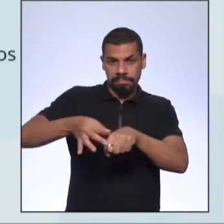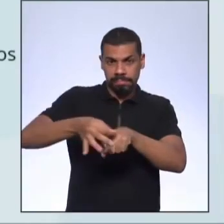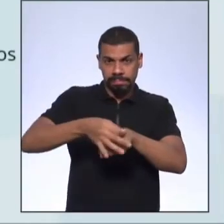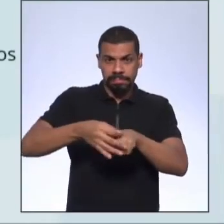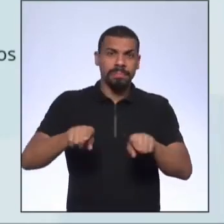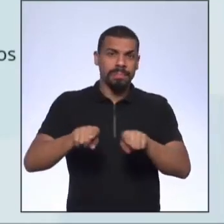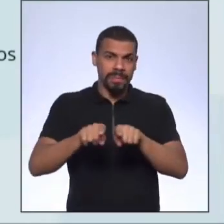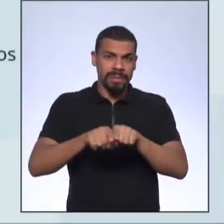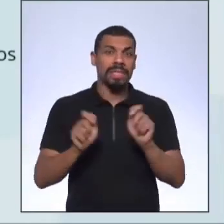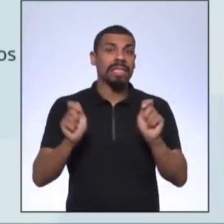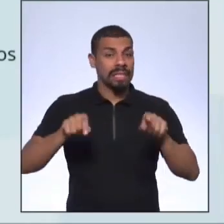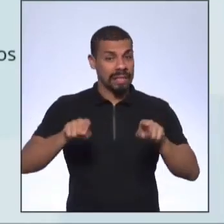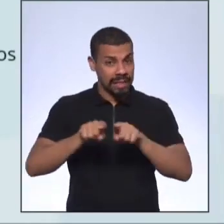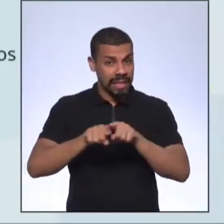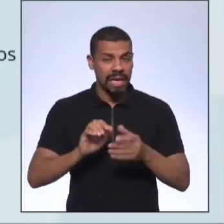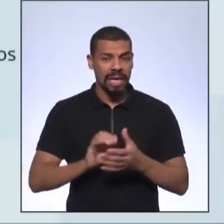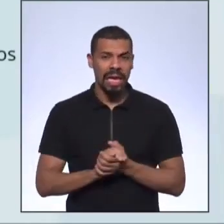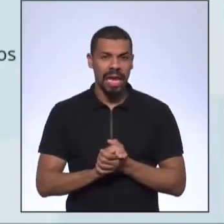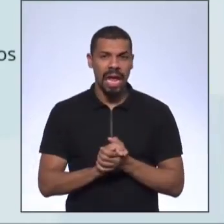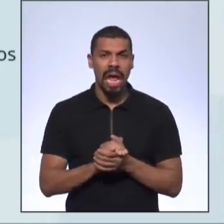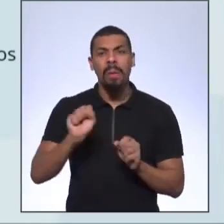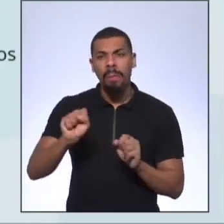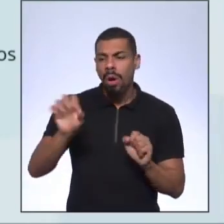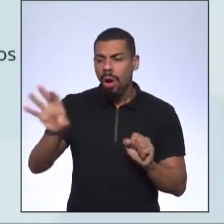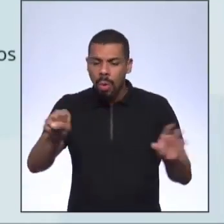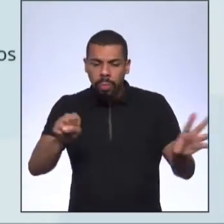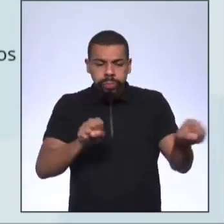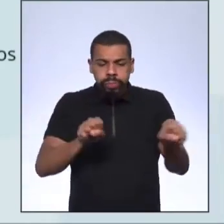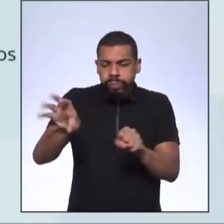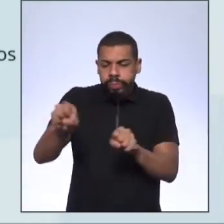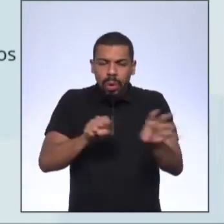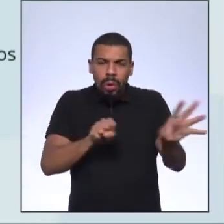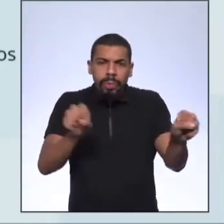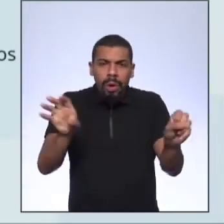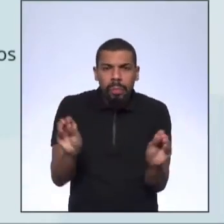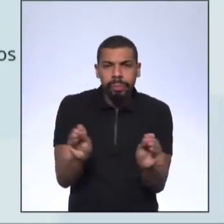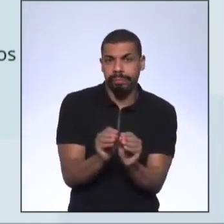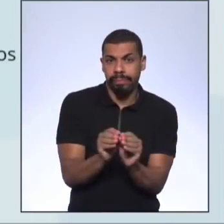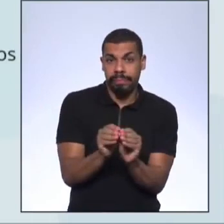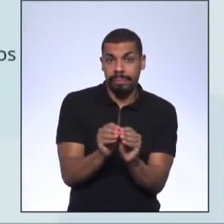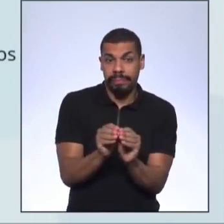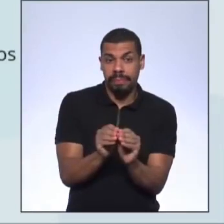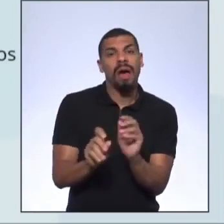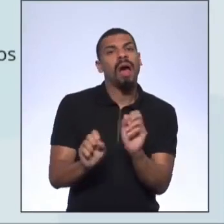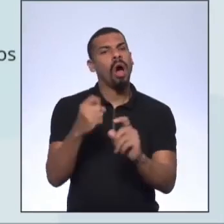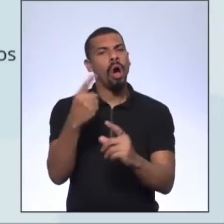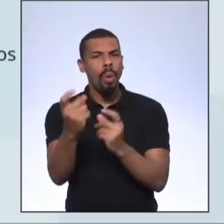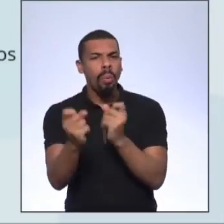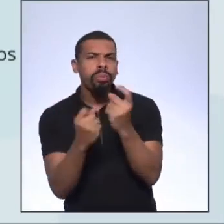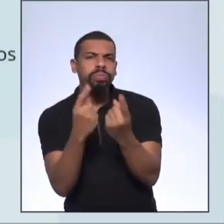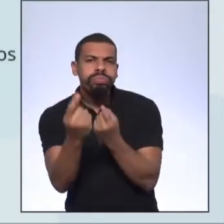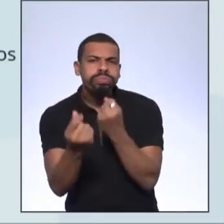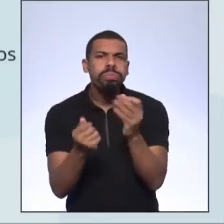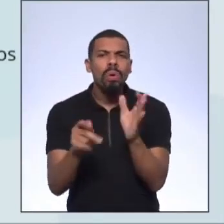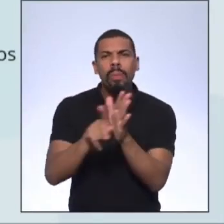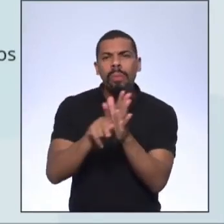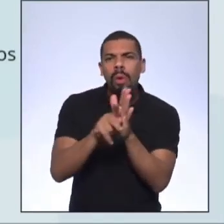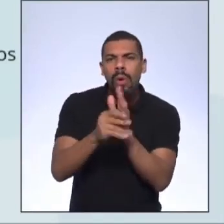seres unicelulares e eles também podem se agrupar em colônias. Muitos produzem o próprio alimento através